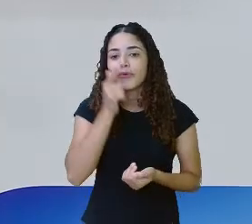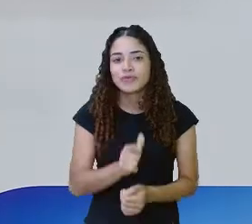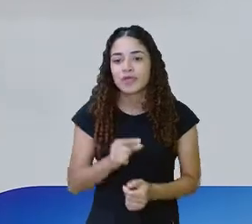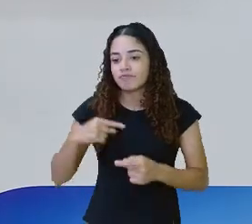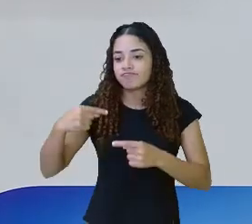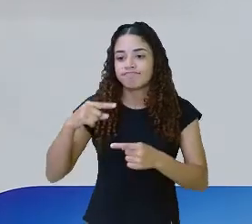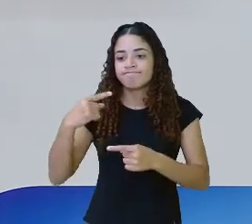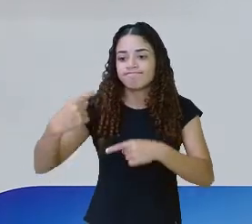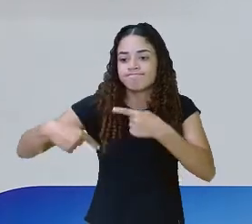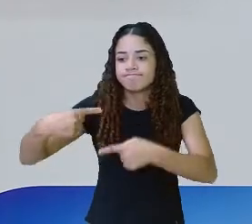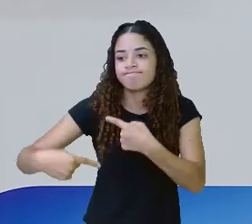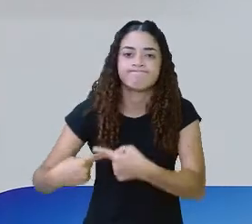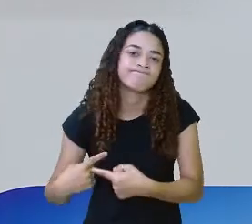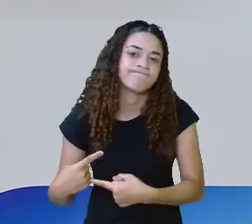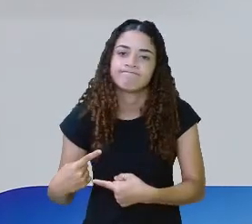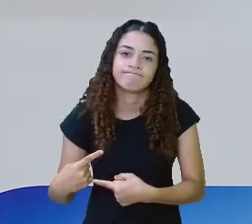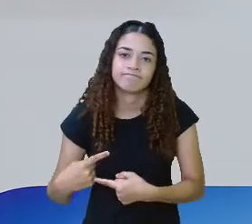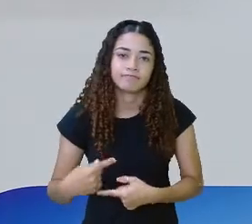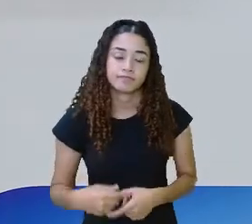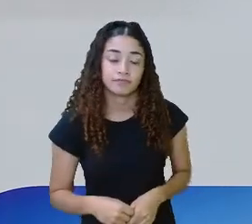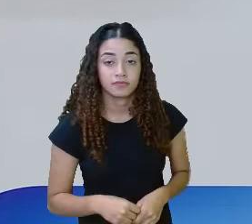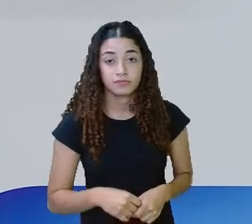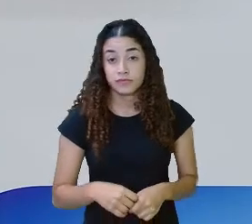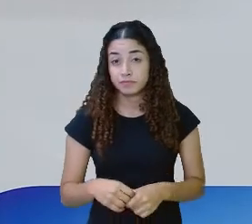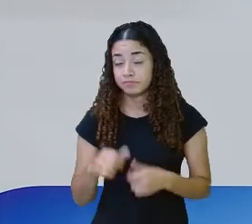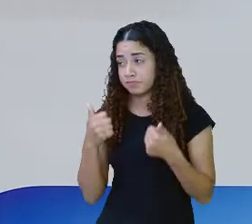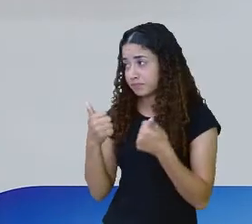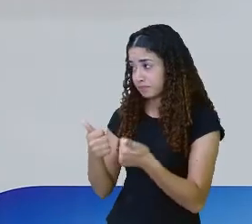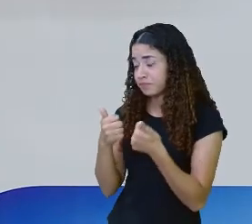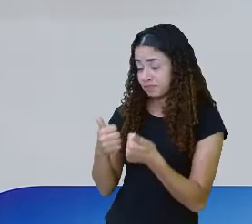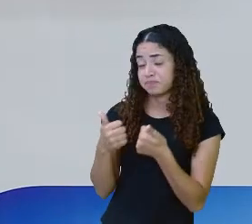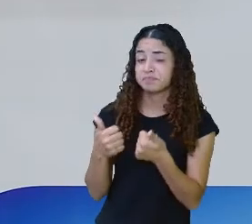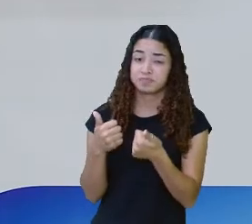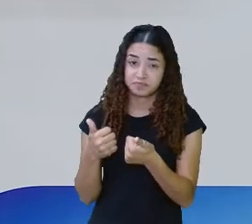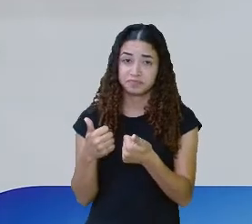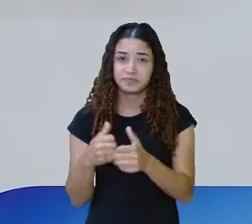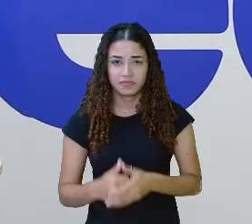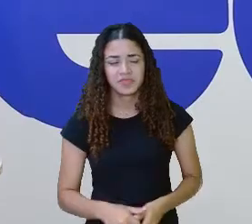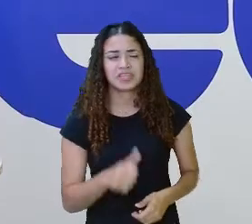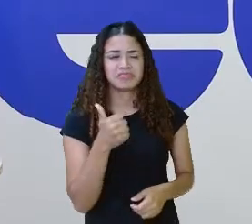passar essa herança para frente. Perfeito aí, professora Isabel? Sim,